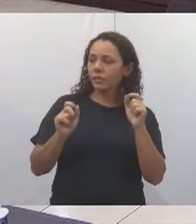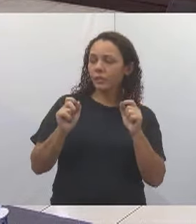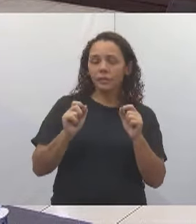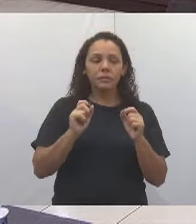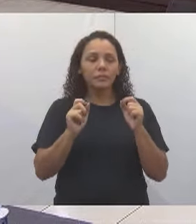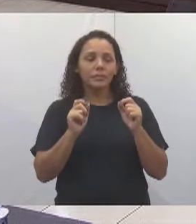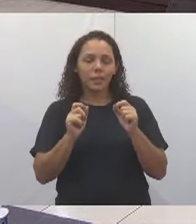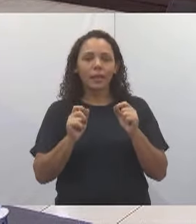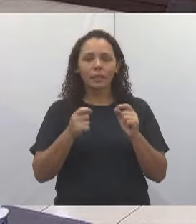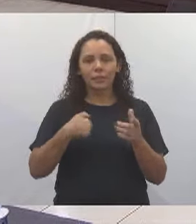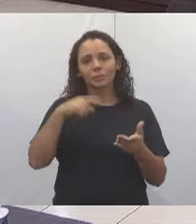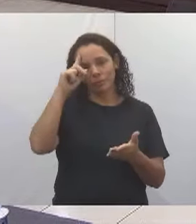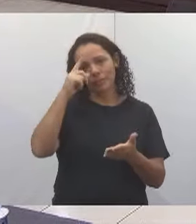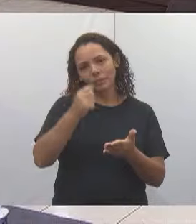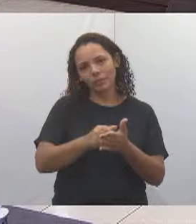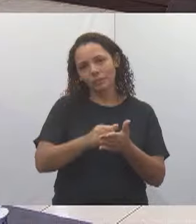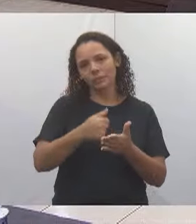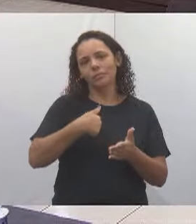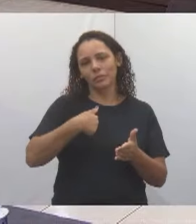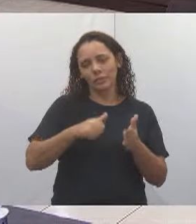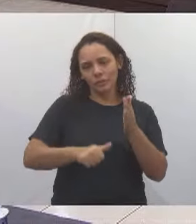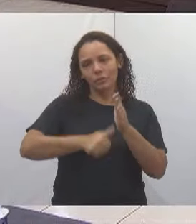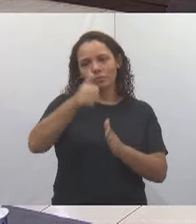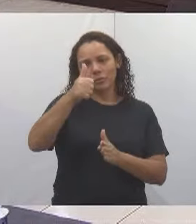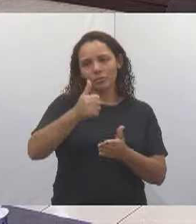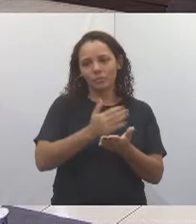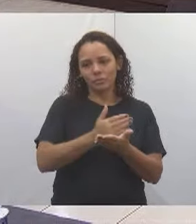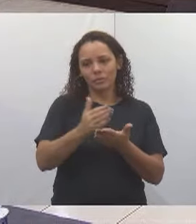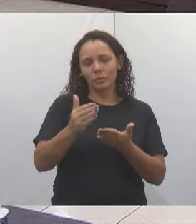né? Você aqui é o diferente. Eu sou o primeiro a começar.